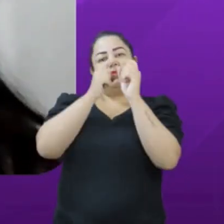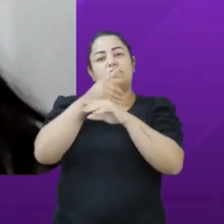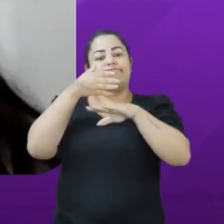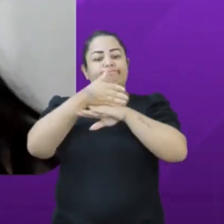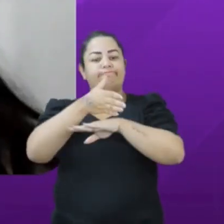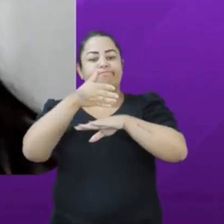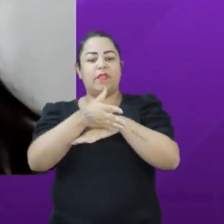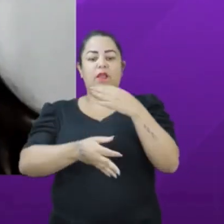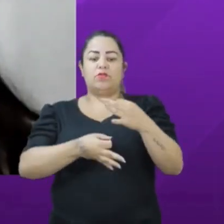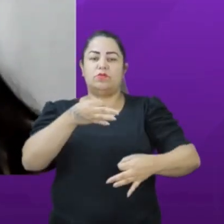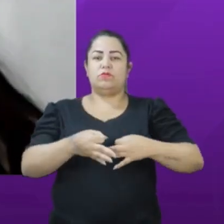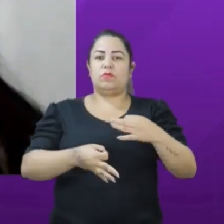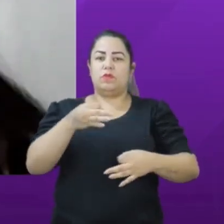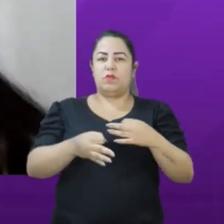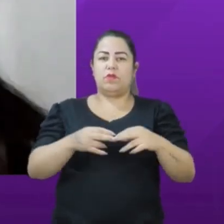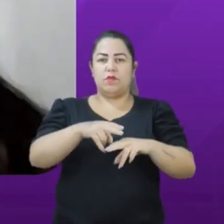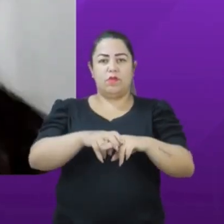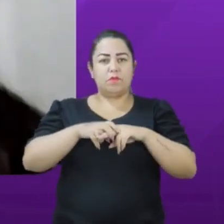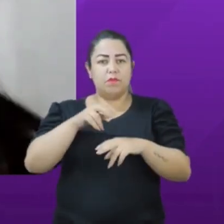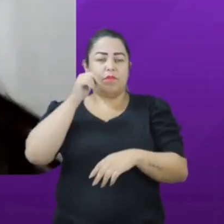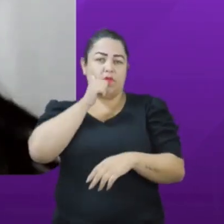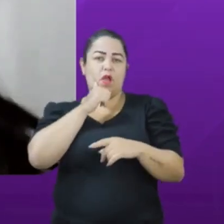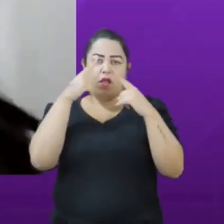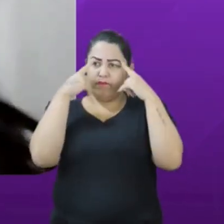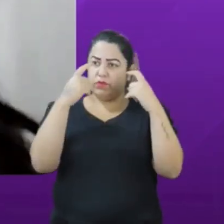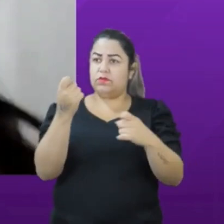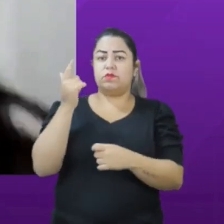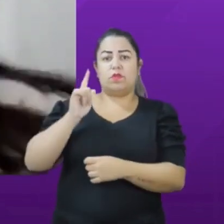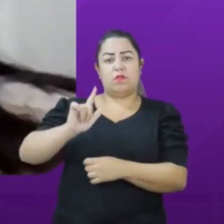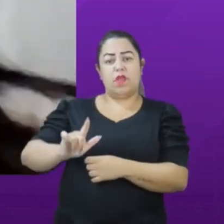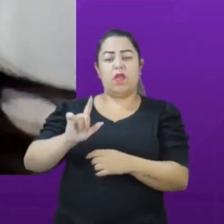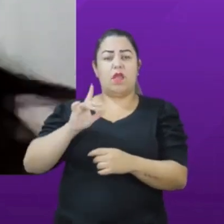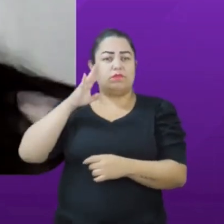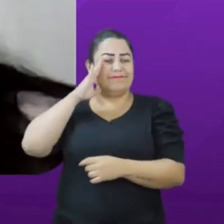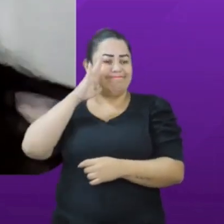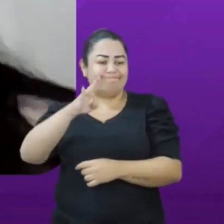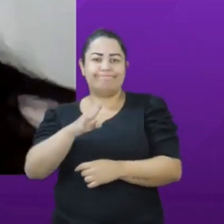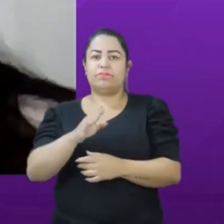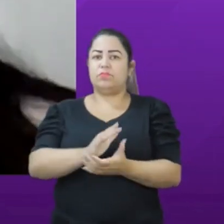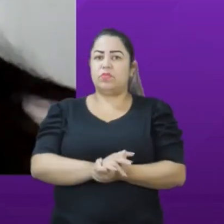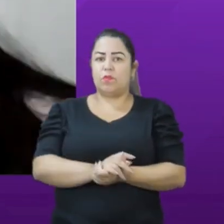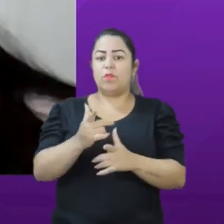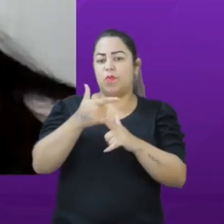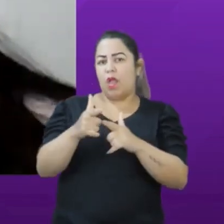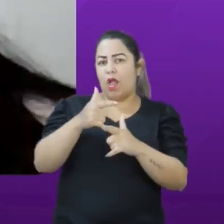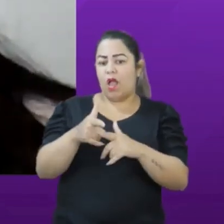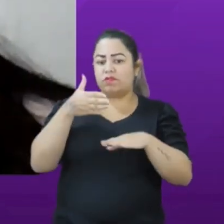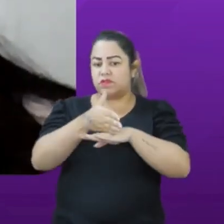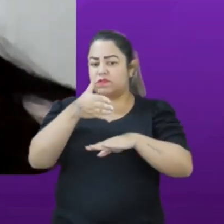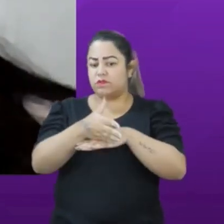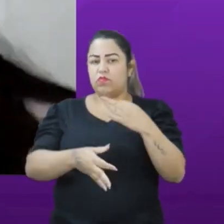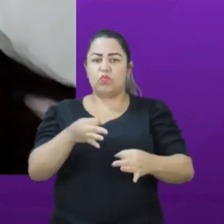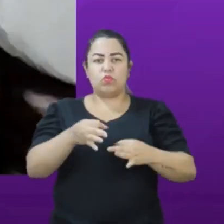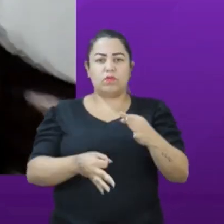justiça pelas mulheres, é a própria violência contra as mulheres, né? É o principal obstáculo de acesso à justiça, já que a gente está